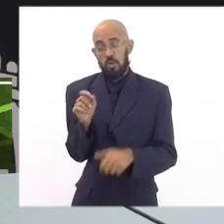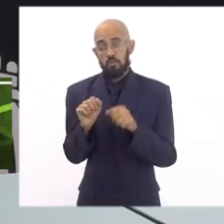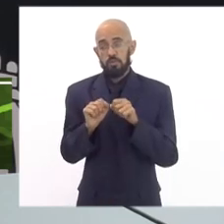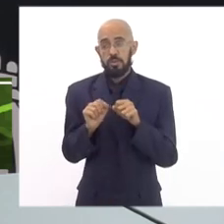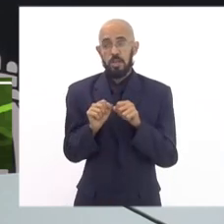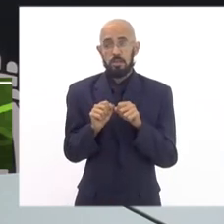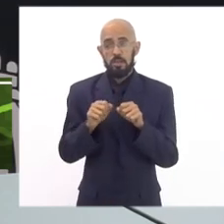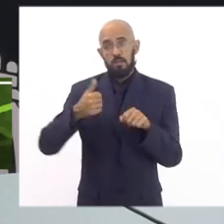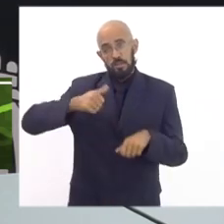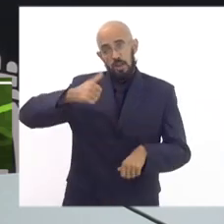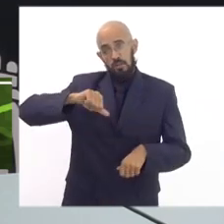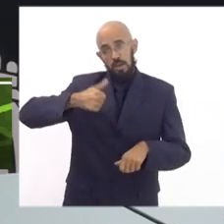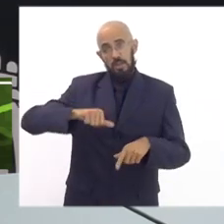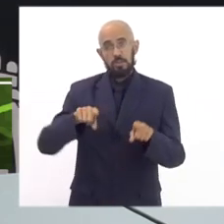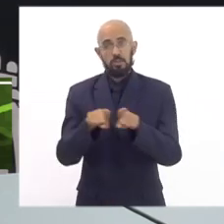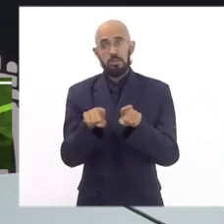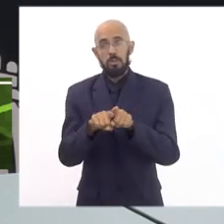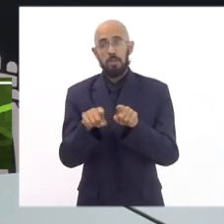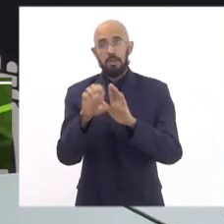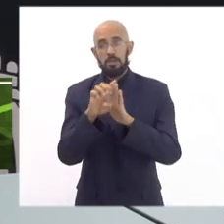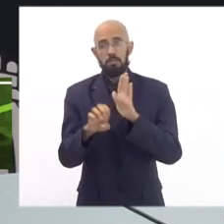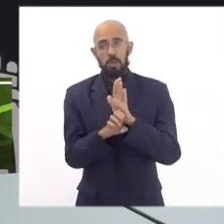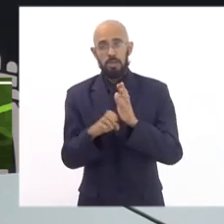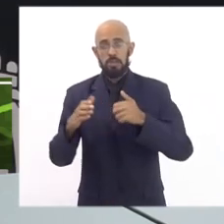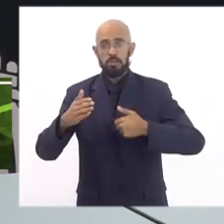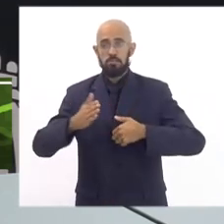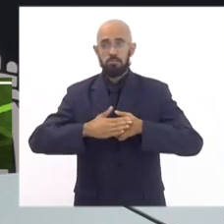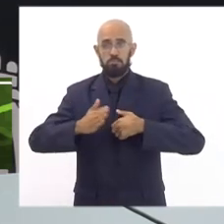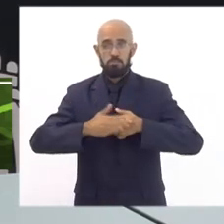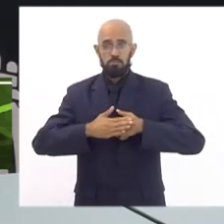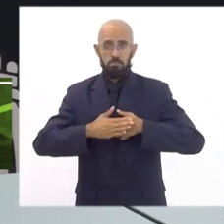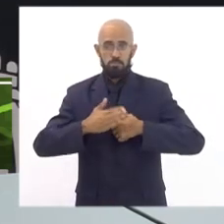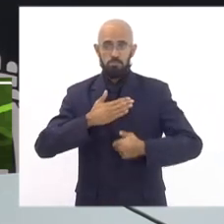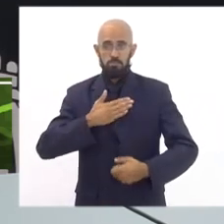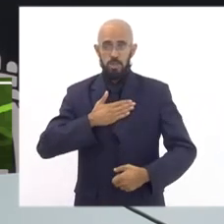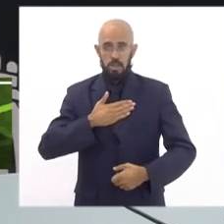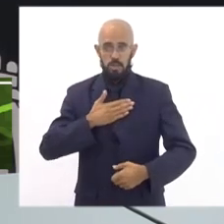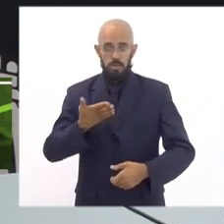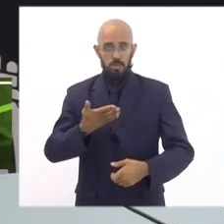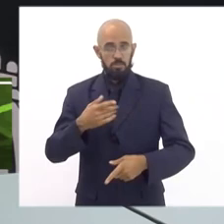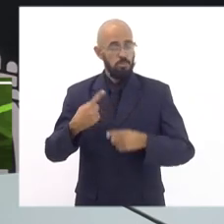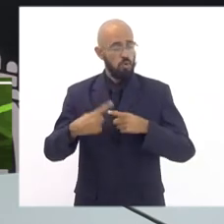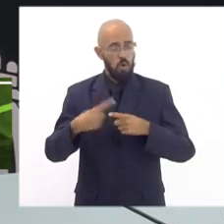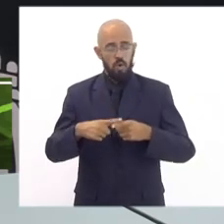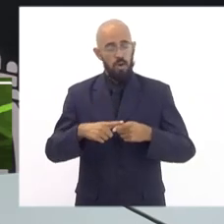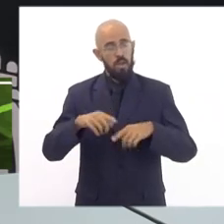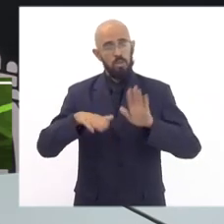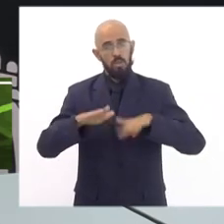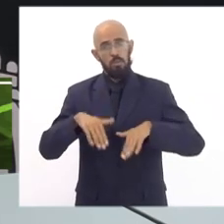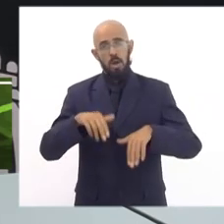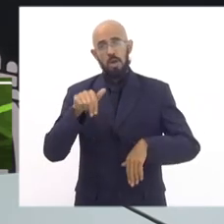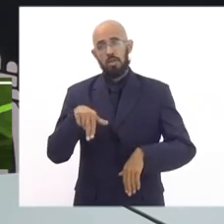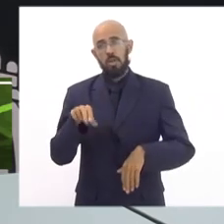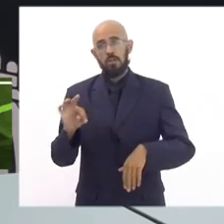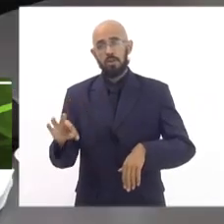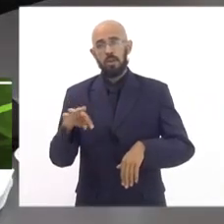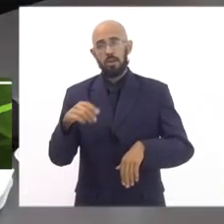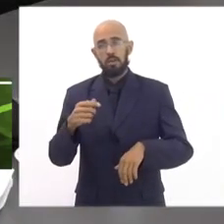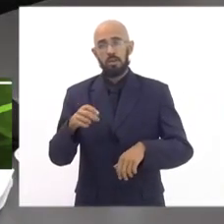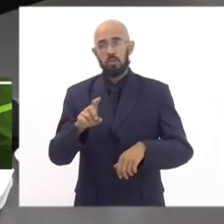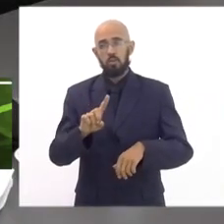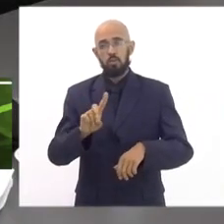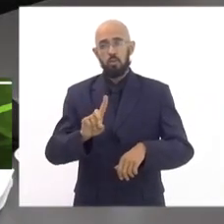fizesse a análise com as emendas que fiz. Perfeito. Porque, em geral, as notas técnicas não levam isso em consideração.